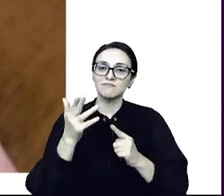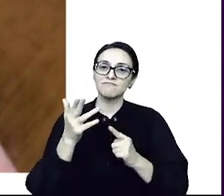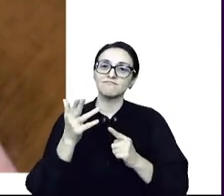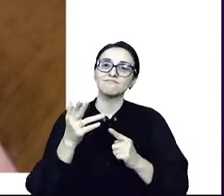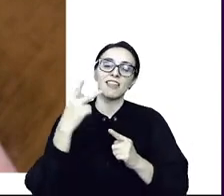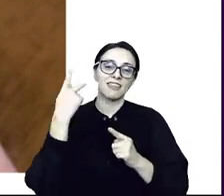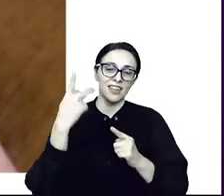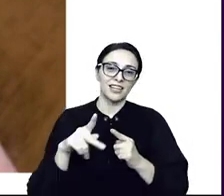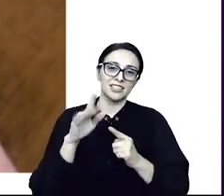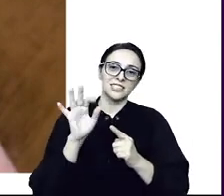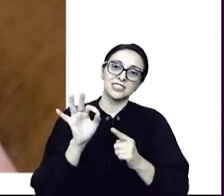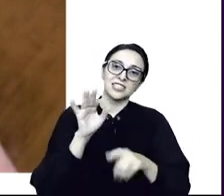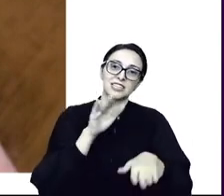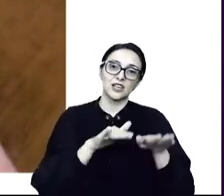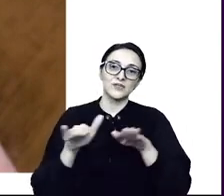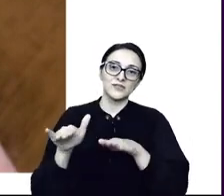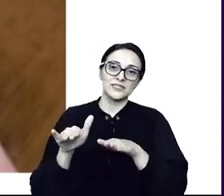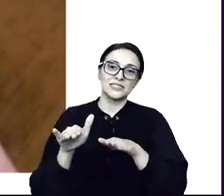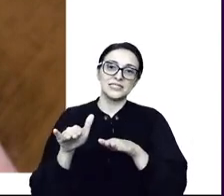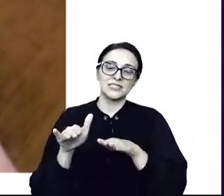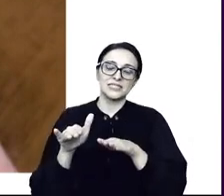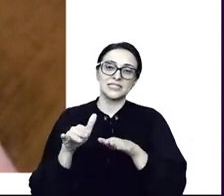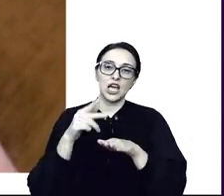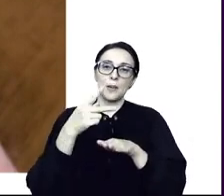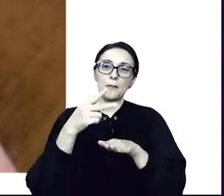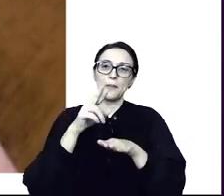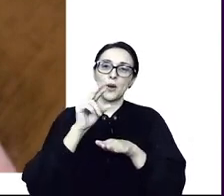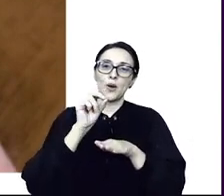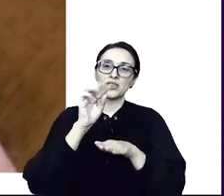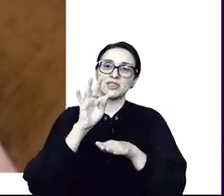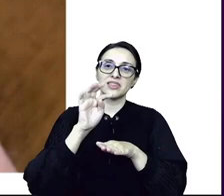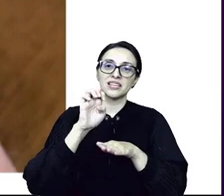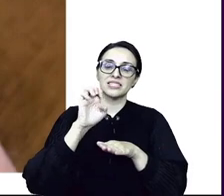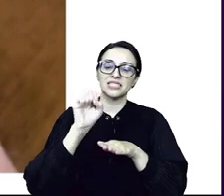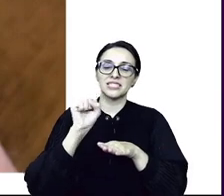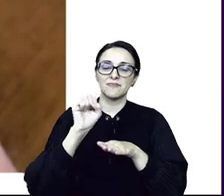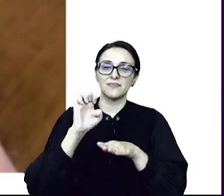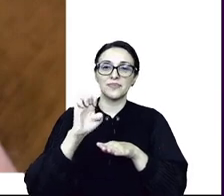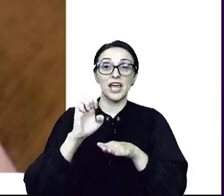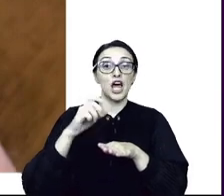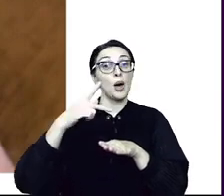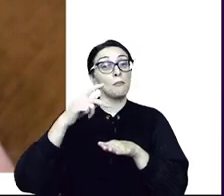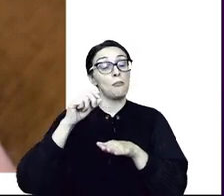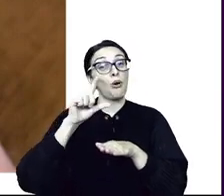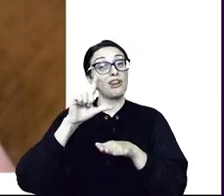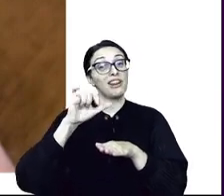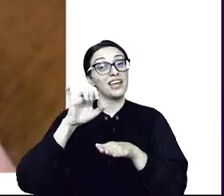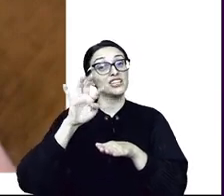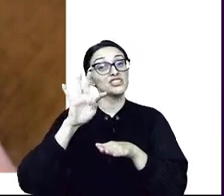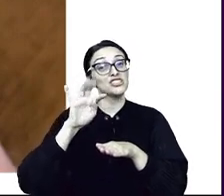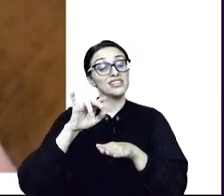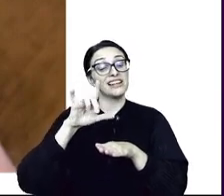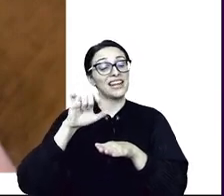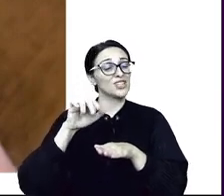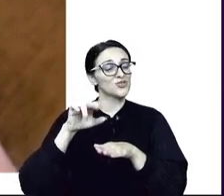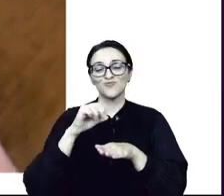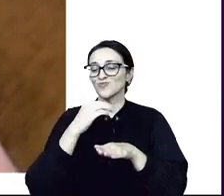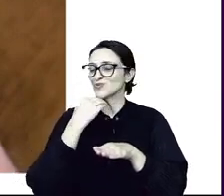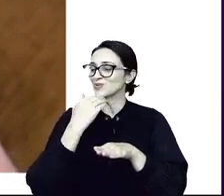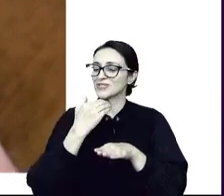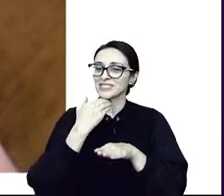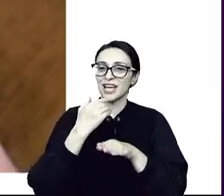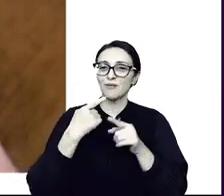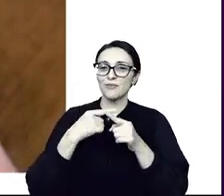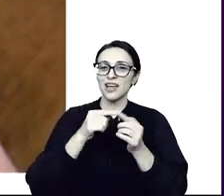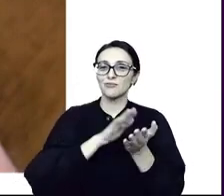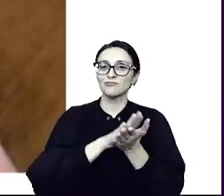versão, eu acho que com as próteses exclusivas em polietileno é muito difícil, porque a compensação delas mostra na